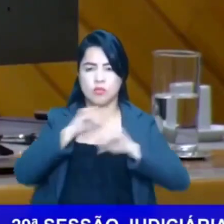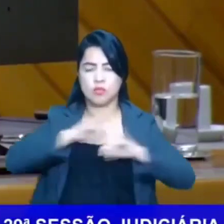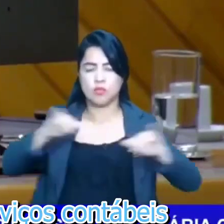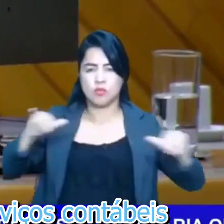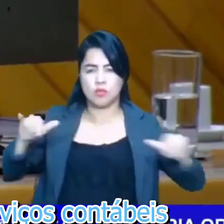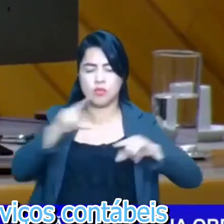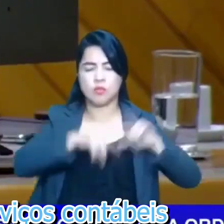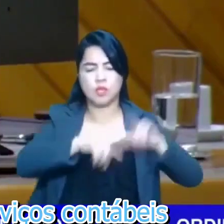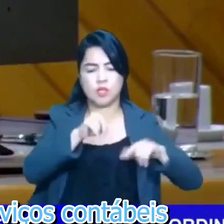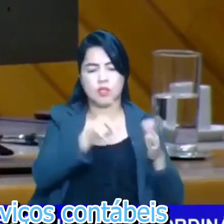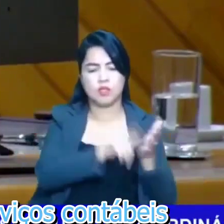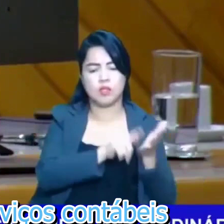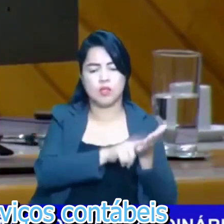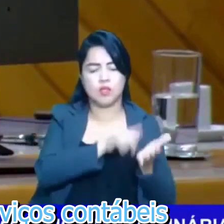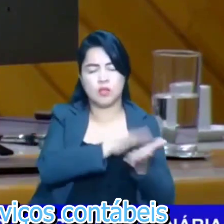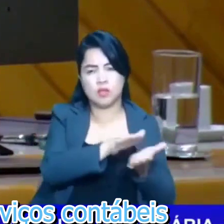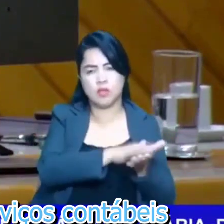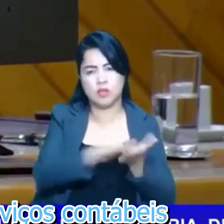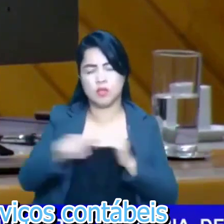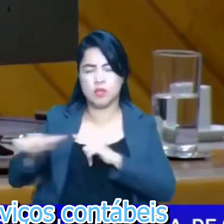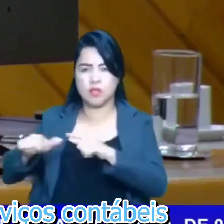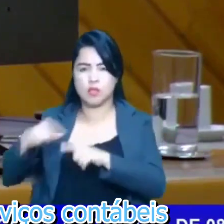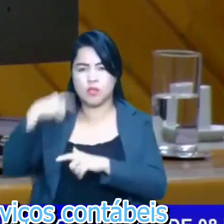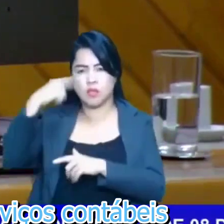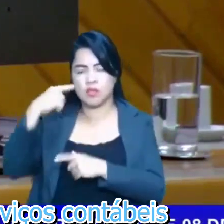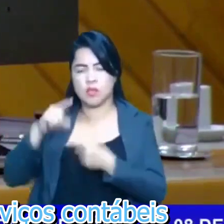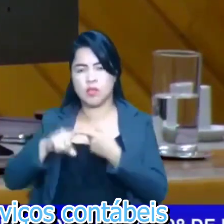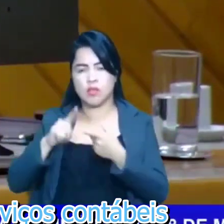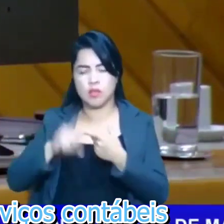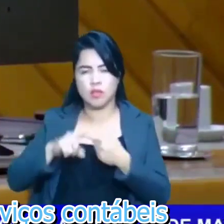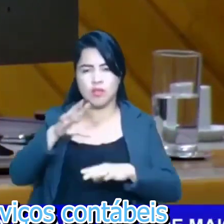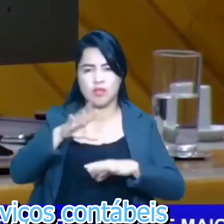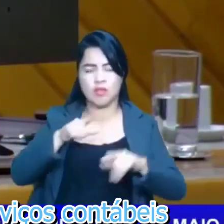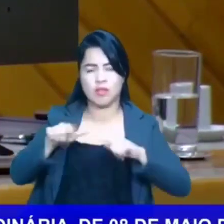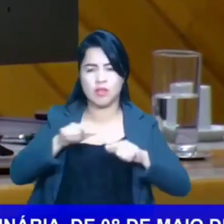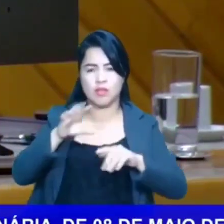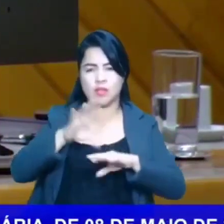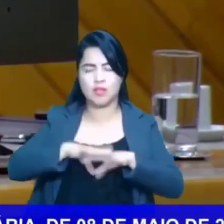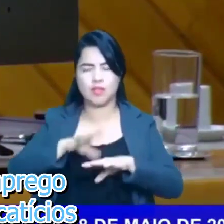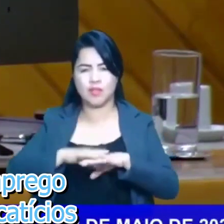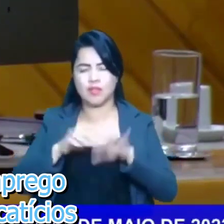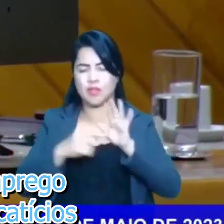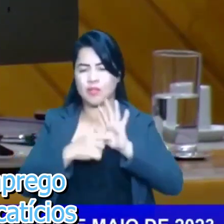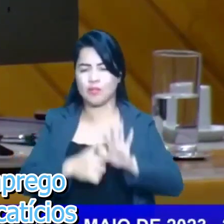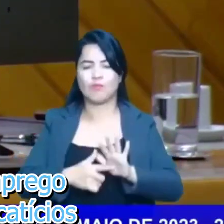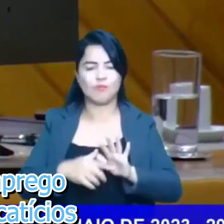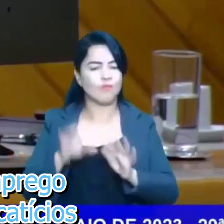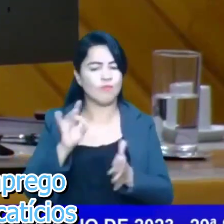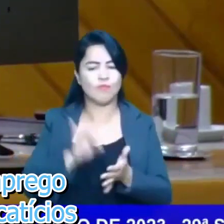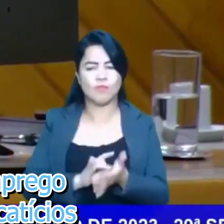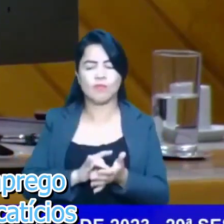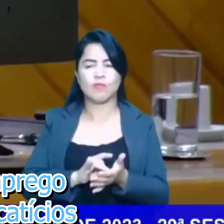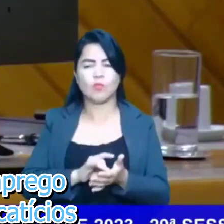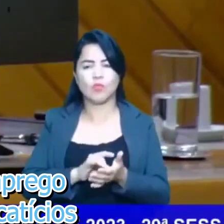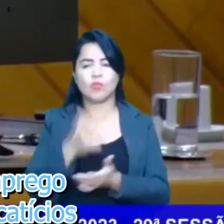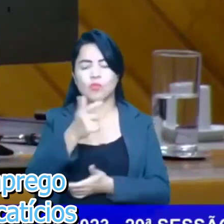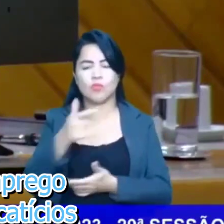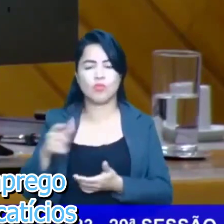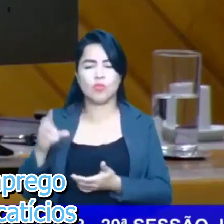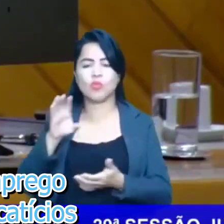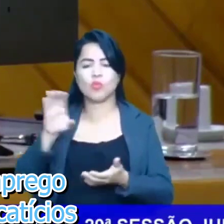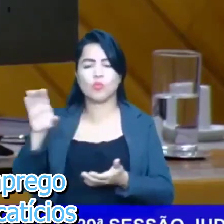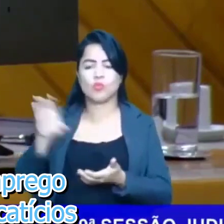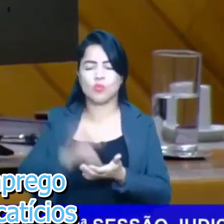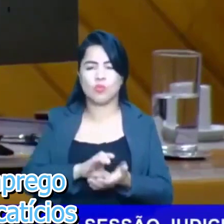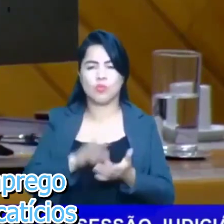publicidade por material impresso, serviços advocatícios e serviços contábeis, o que demonstraria a ineficiência e o descuido no emprego da verba